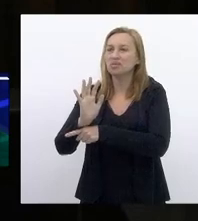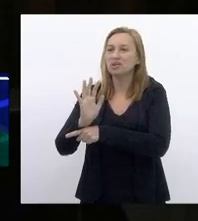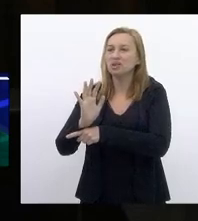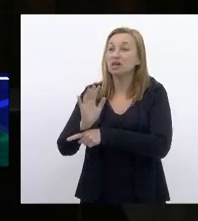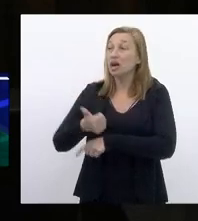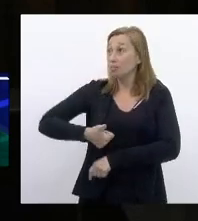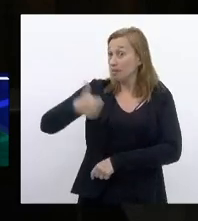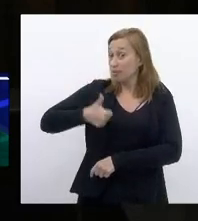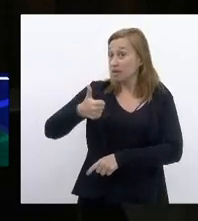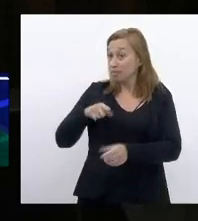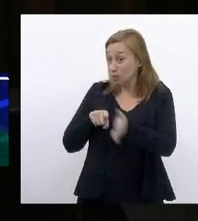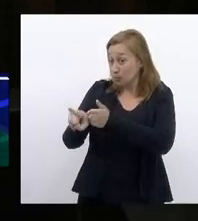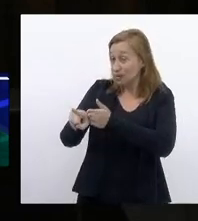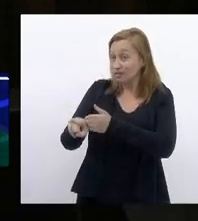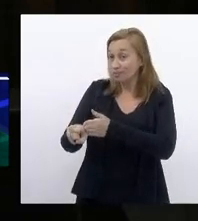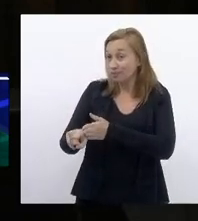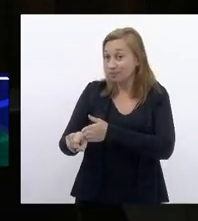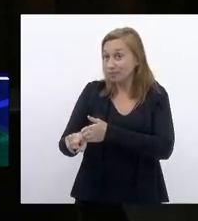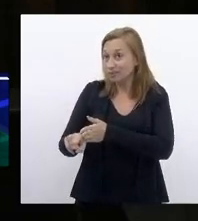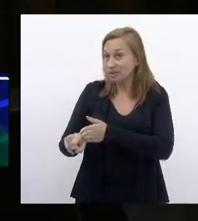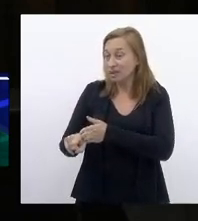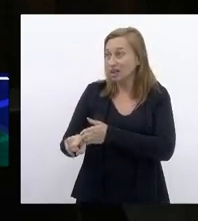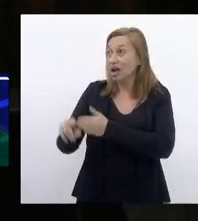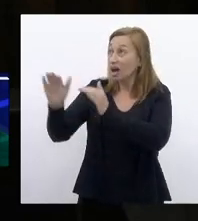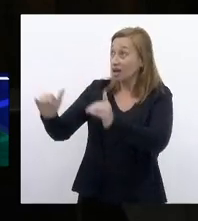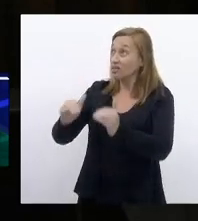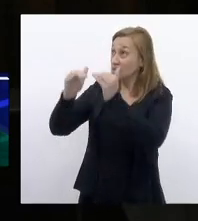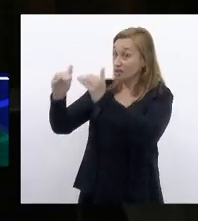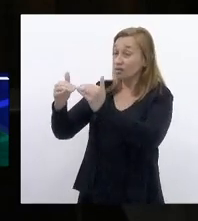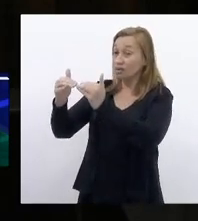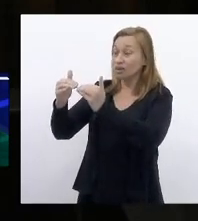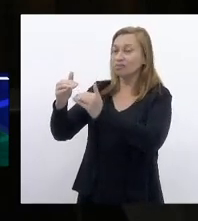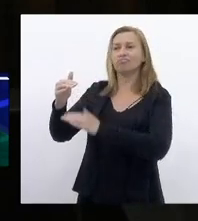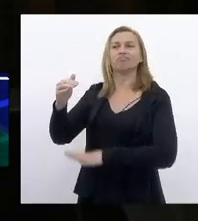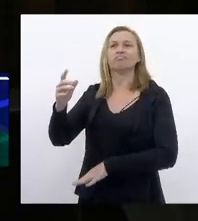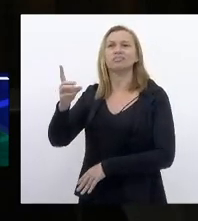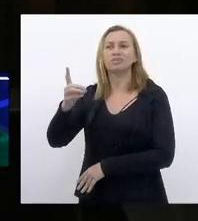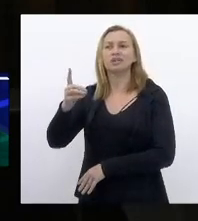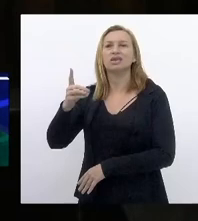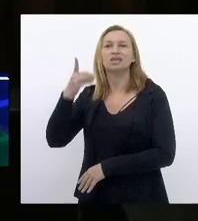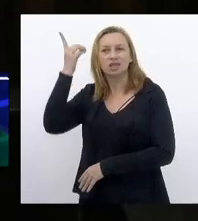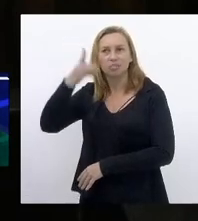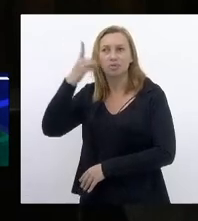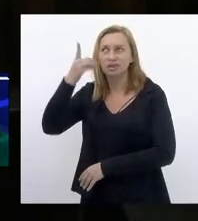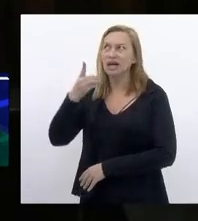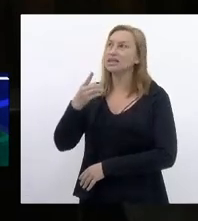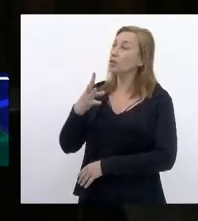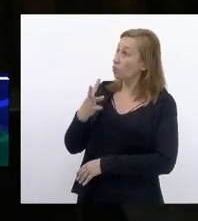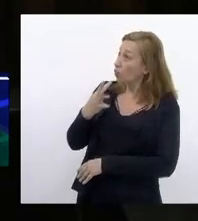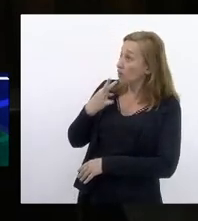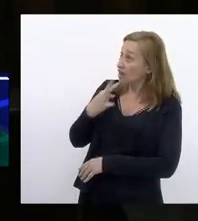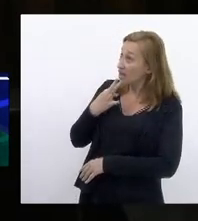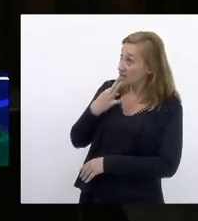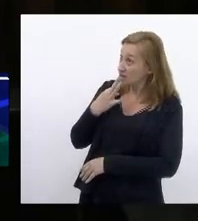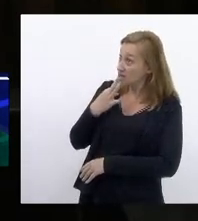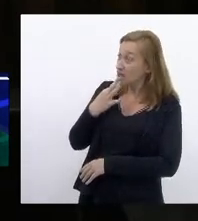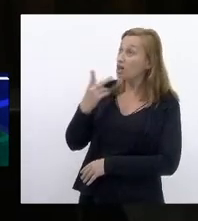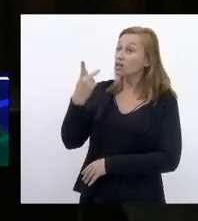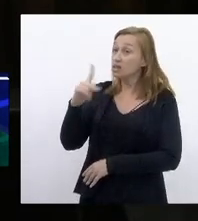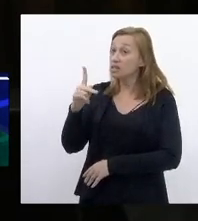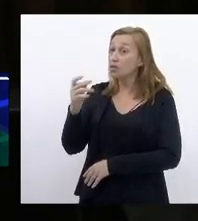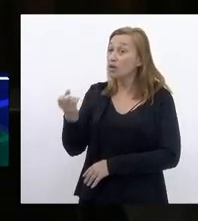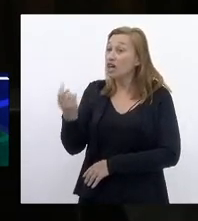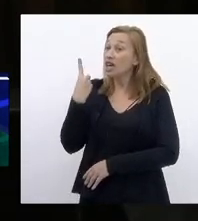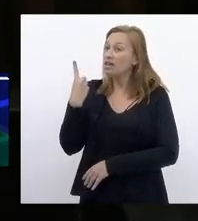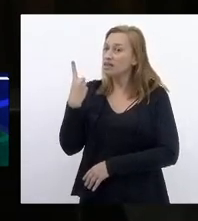é a primeira pergunta. Vossa Excelência tem conhecimento se o deputado Marcelo Freixo, seu